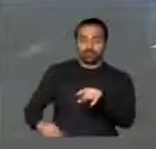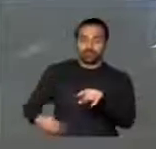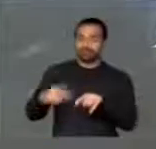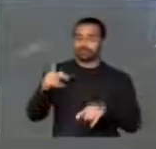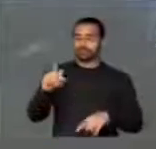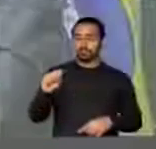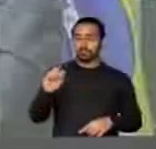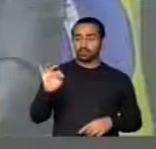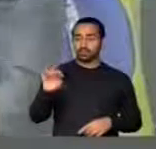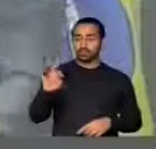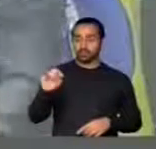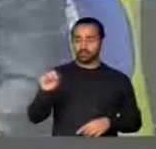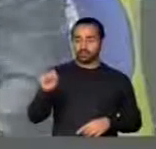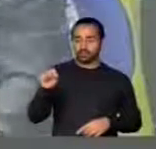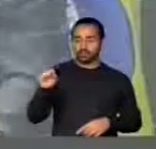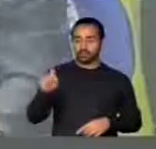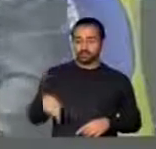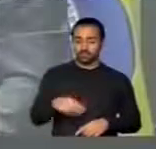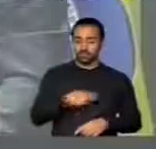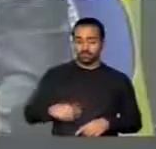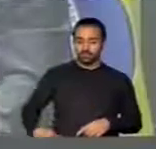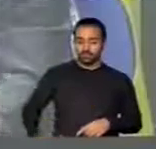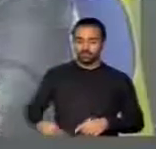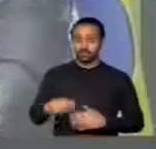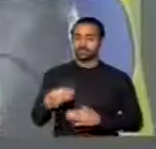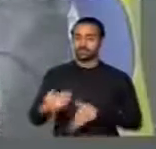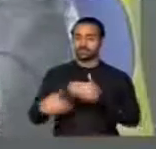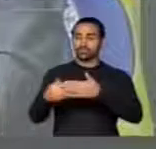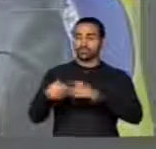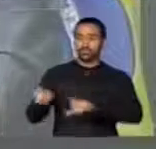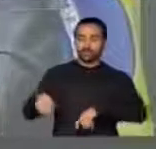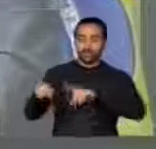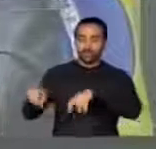ministro de Estado do Desenvolvimento Agrário,